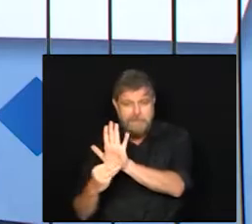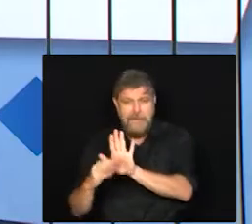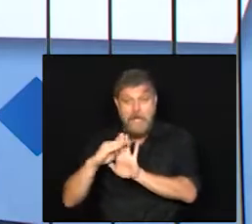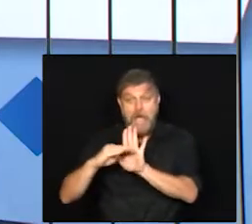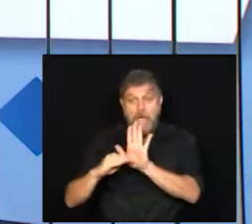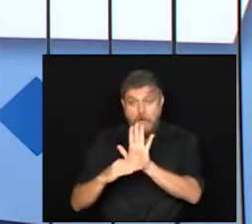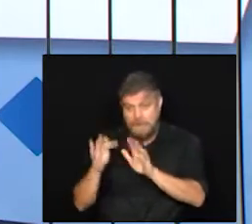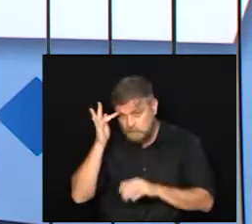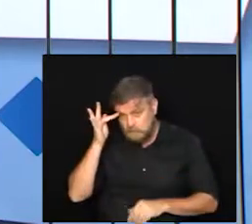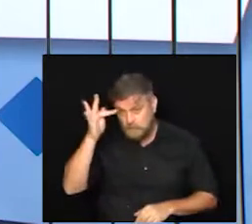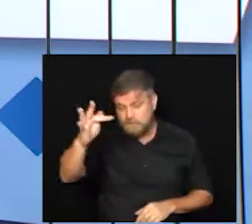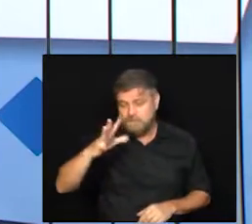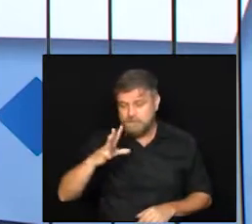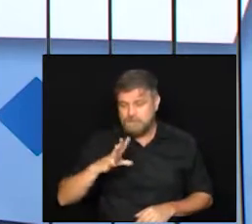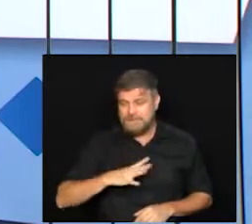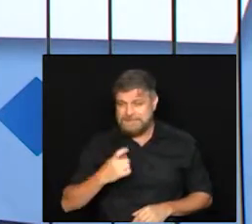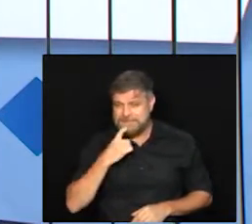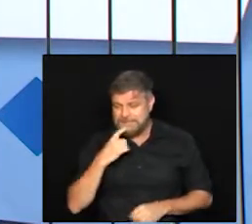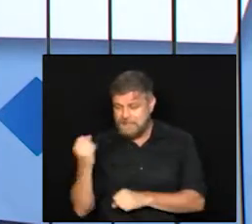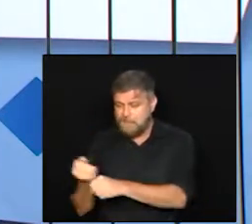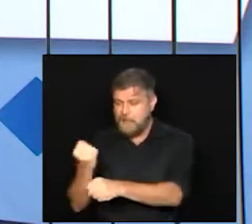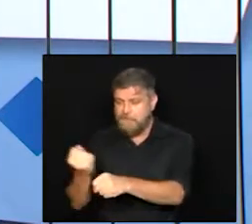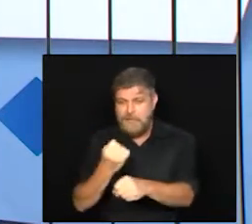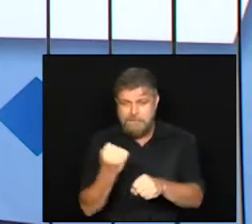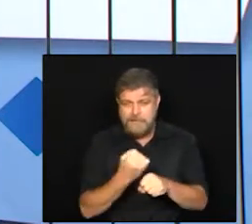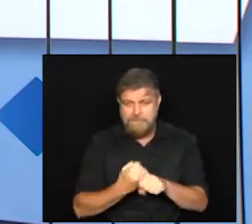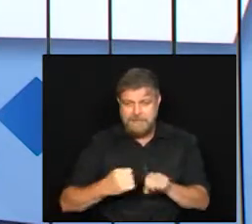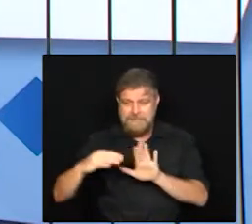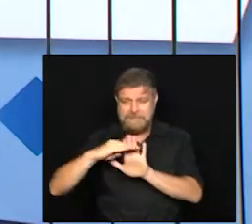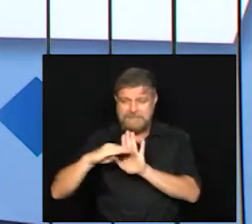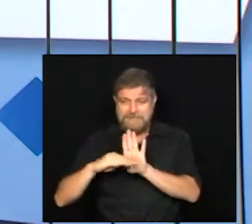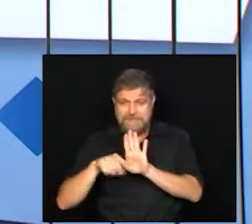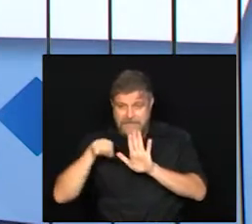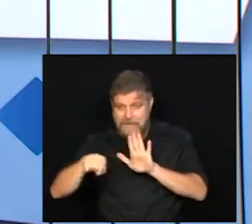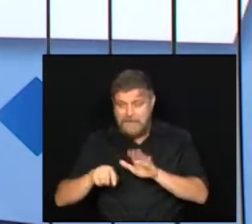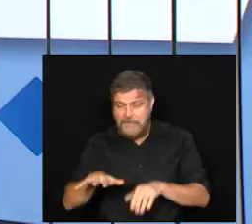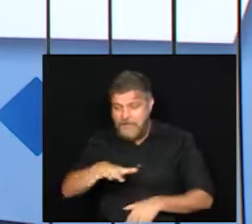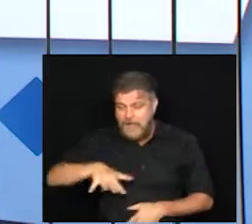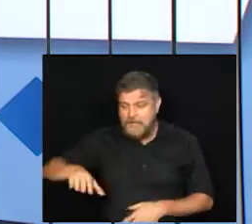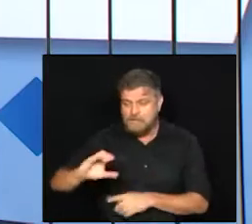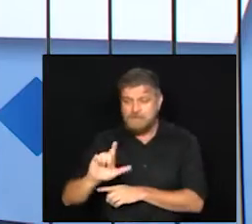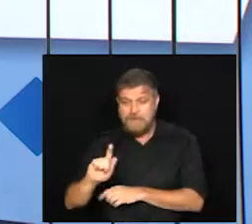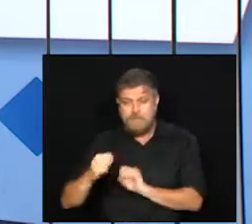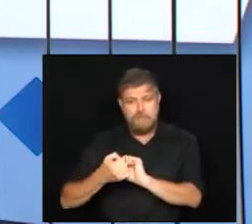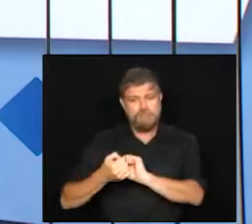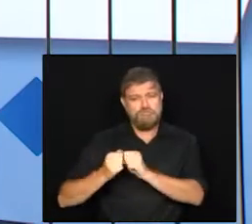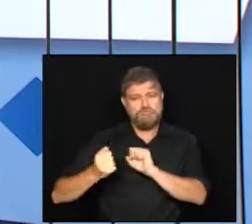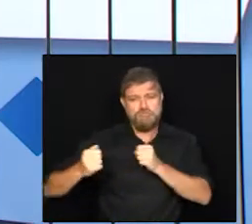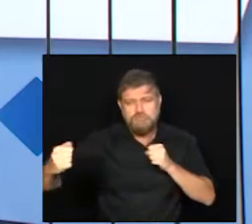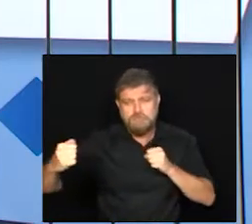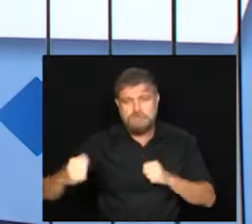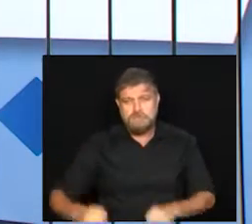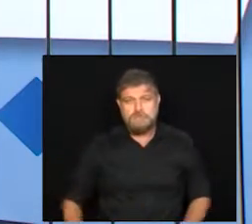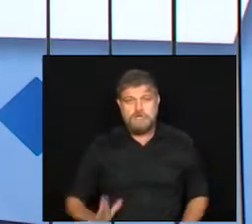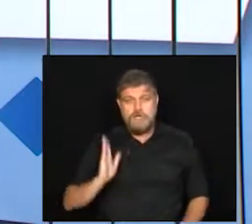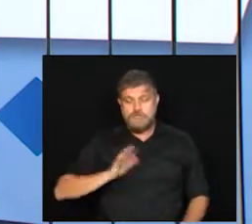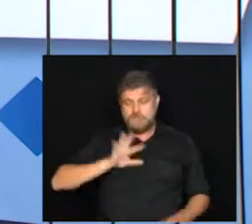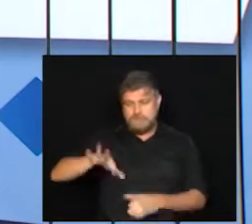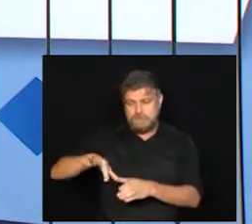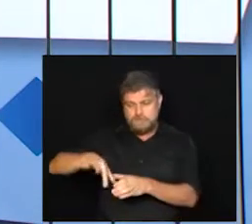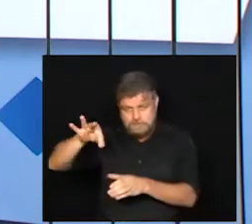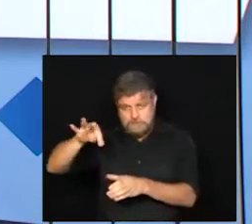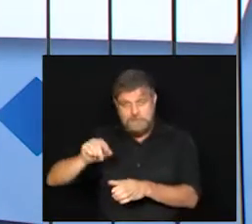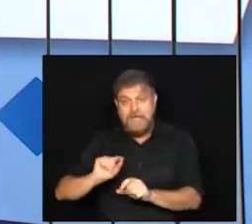plano plurianual com as diretrizes do crescimento para aquela região. Nós tivemos já o sorteio